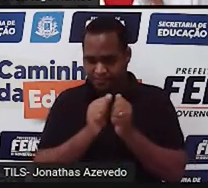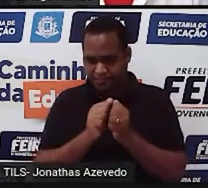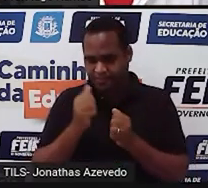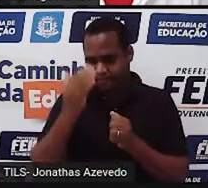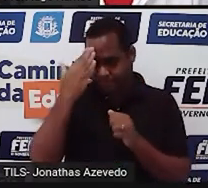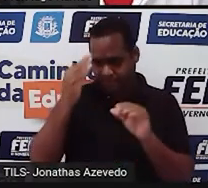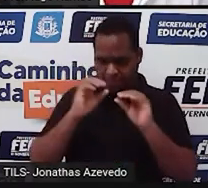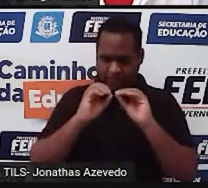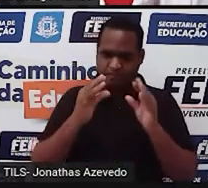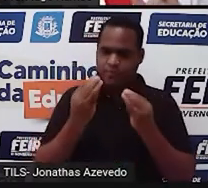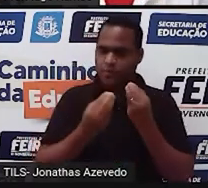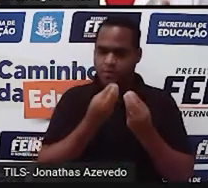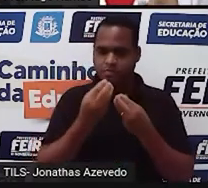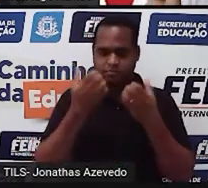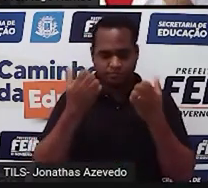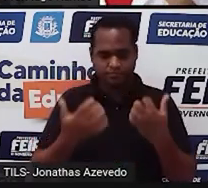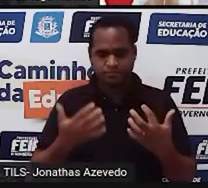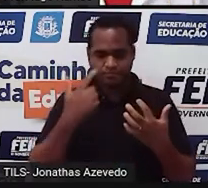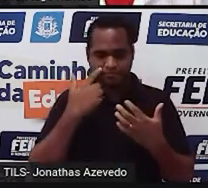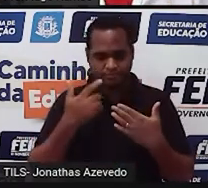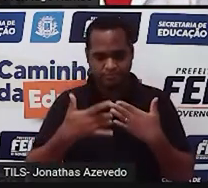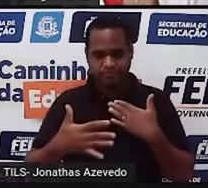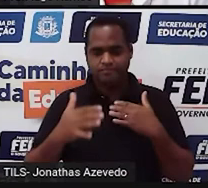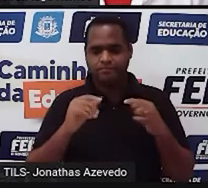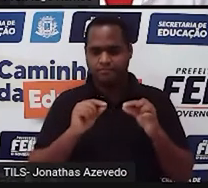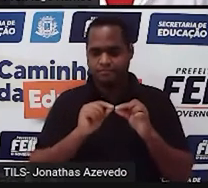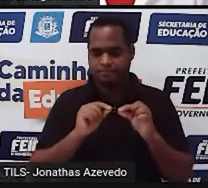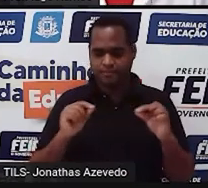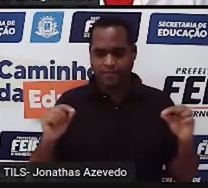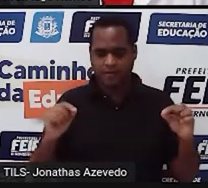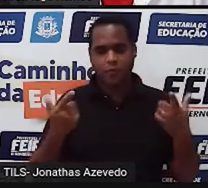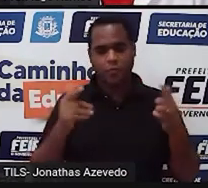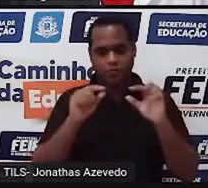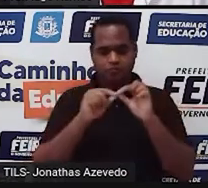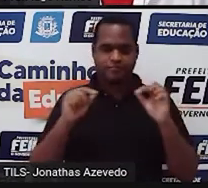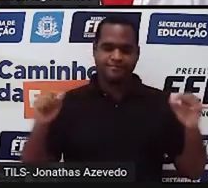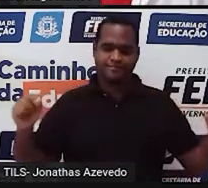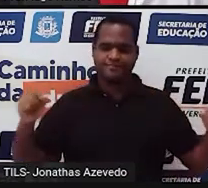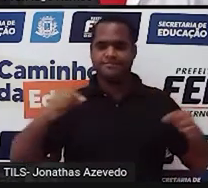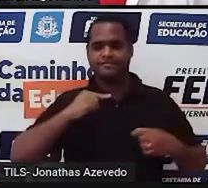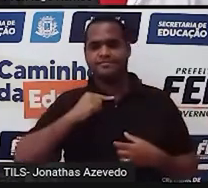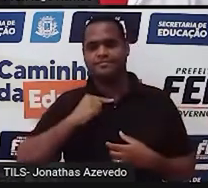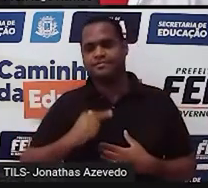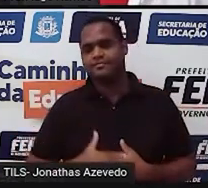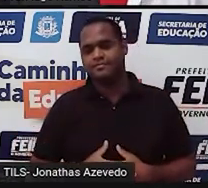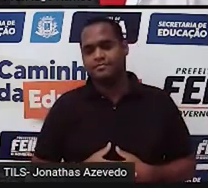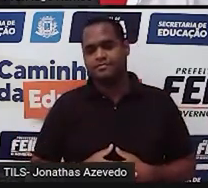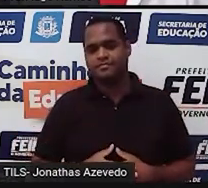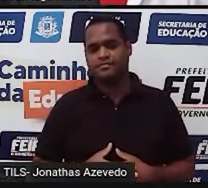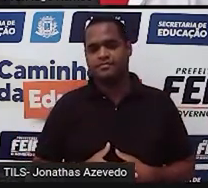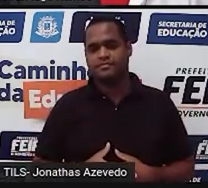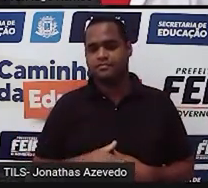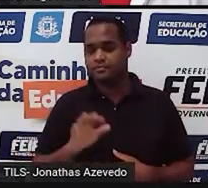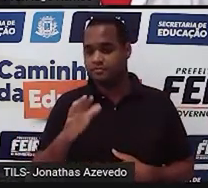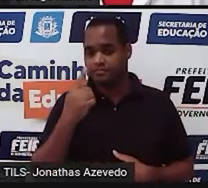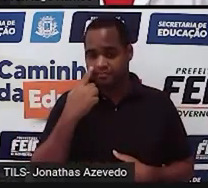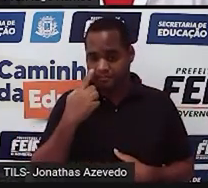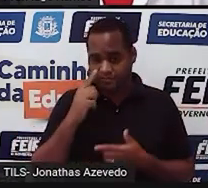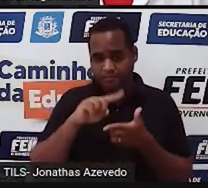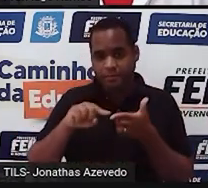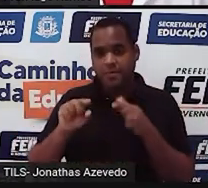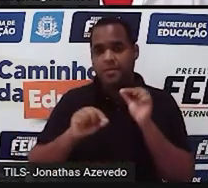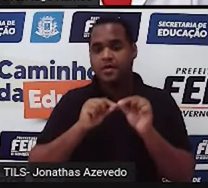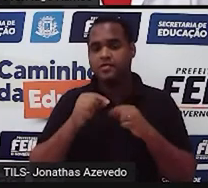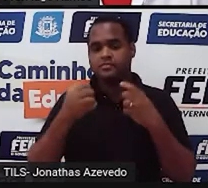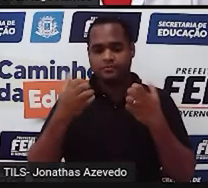entender porque a gente precisou falar de segmento de reta e de reta Tá bom olha só se liga o probleminha é